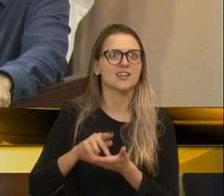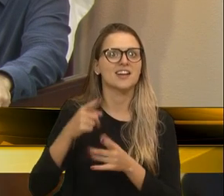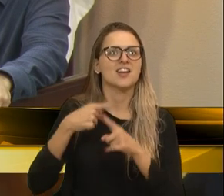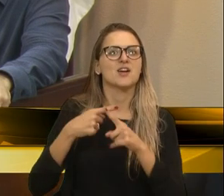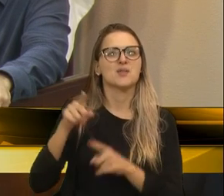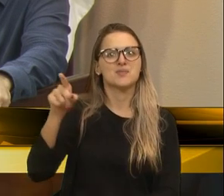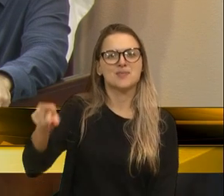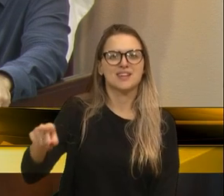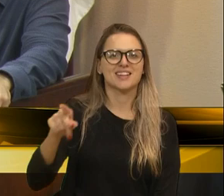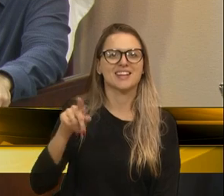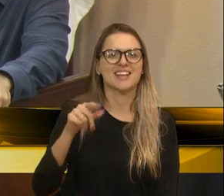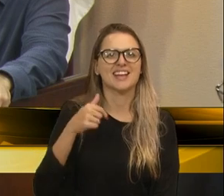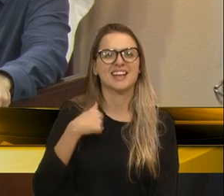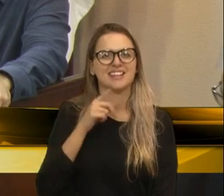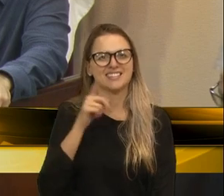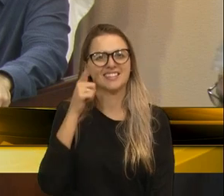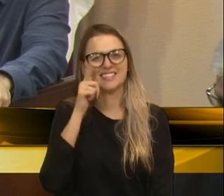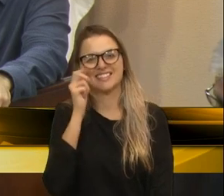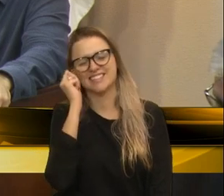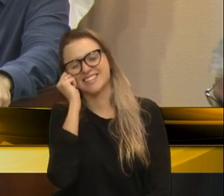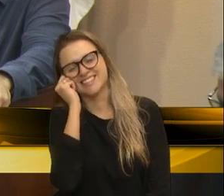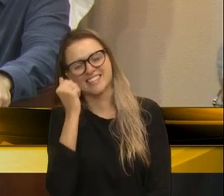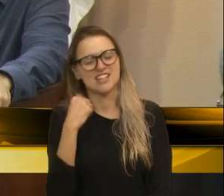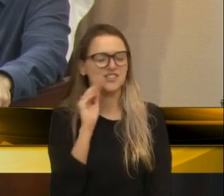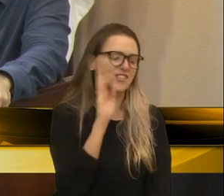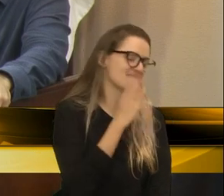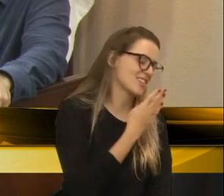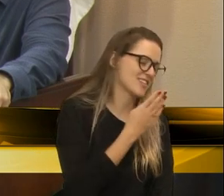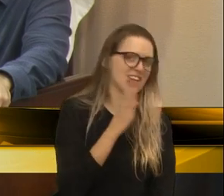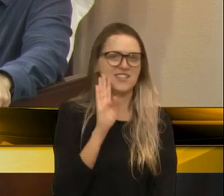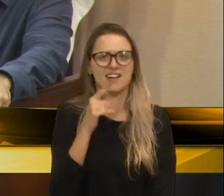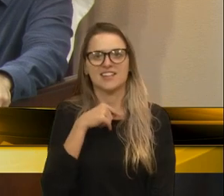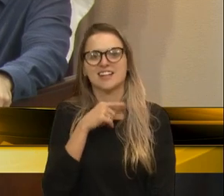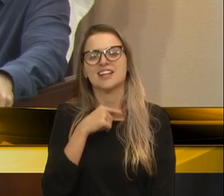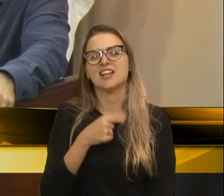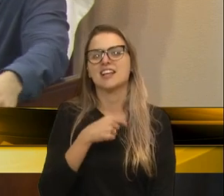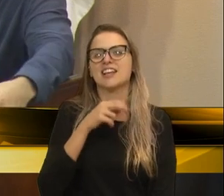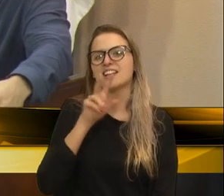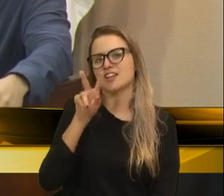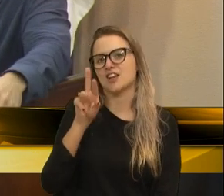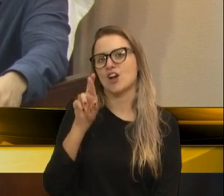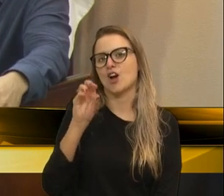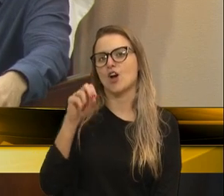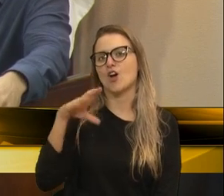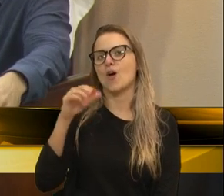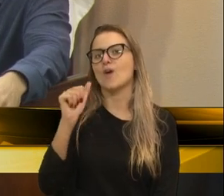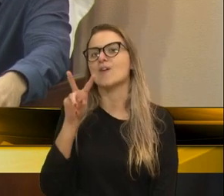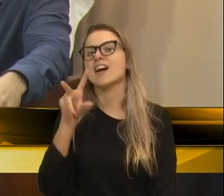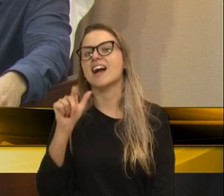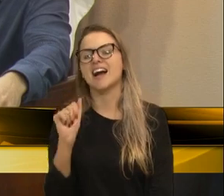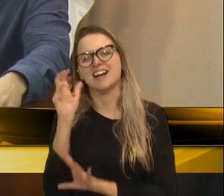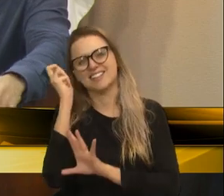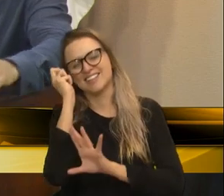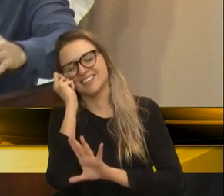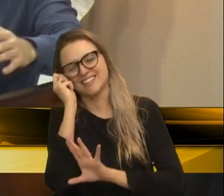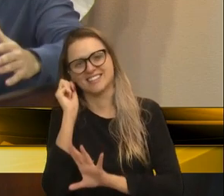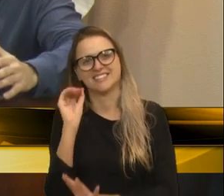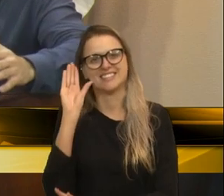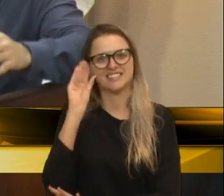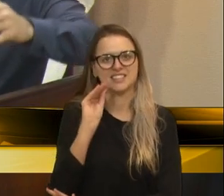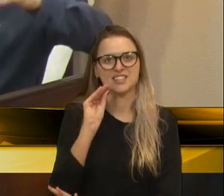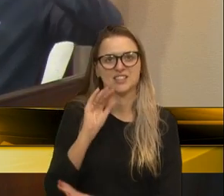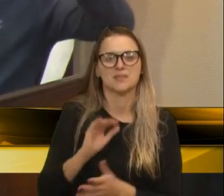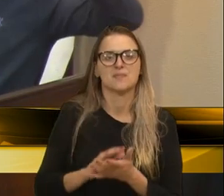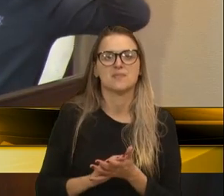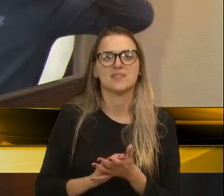de noite eu não consegui dormir, hein? O senhor virava para um lado e virava para o outro e roncava. Então o senhor estava cansado mesmo. O Sandro